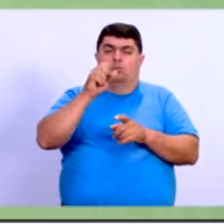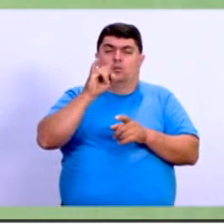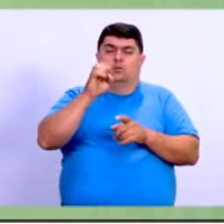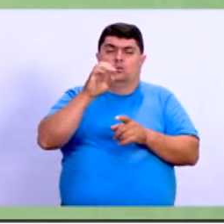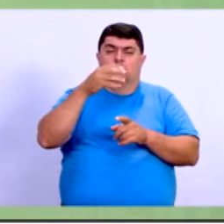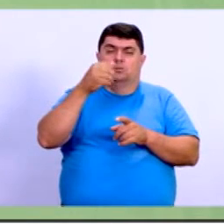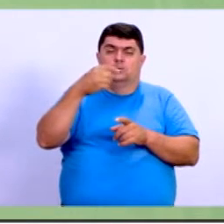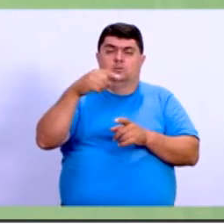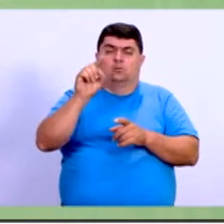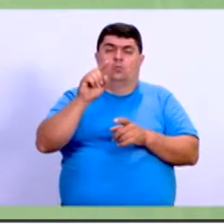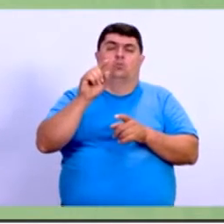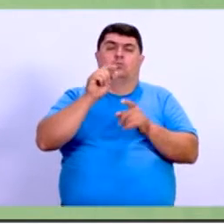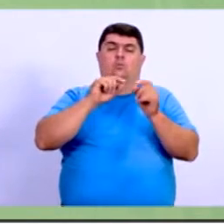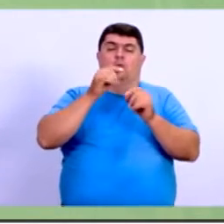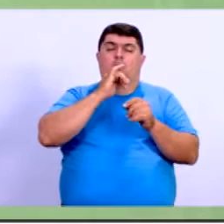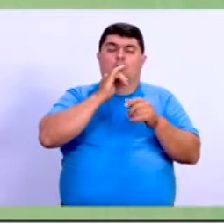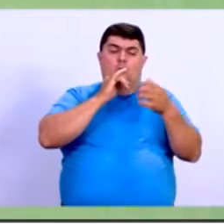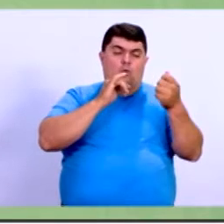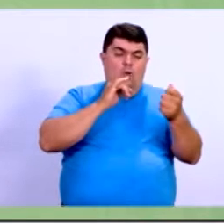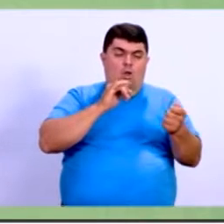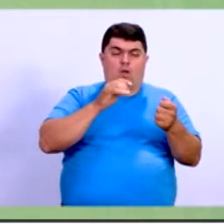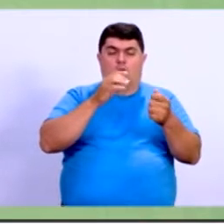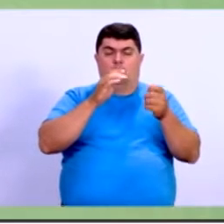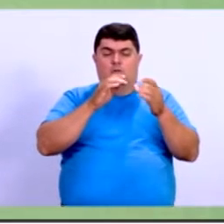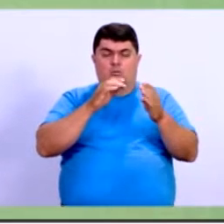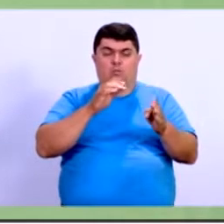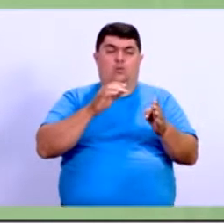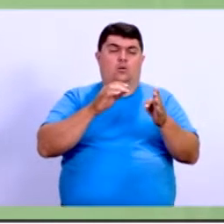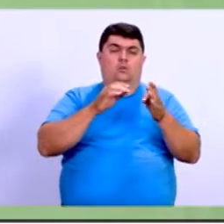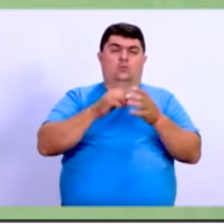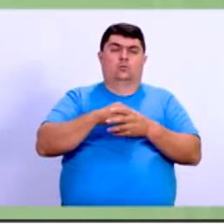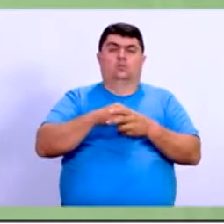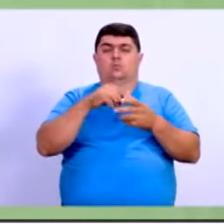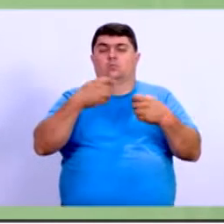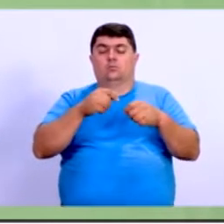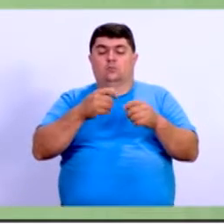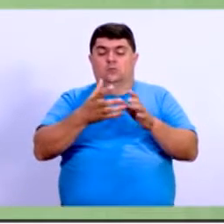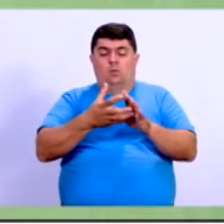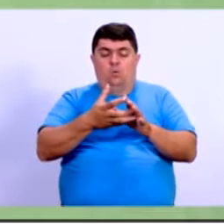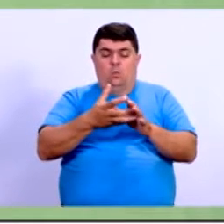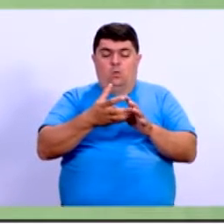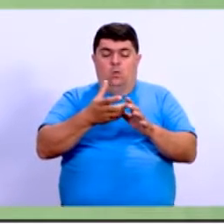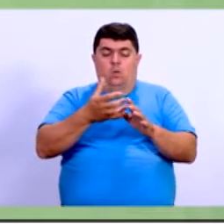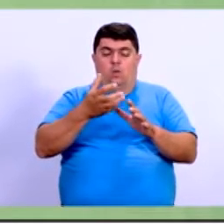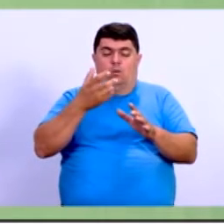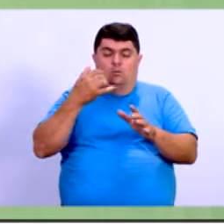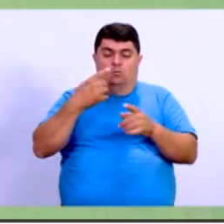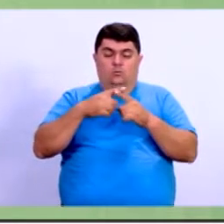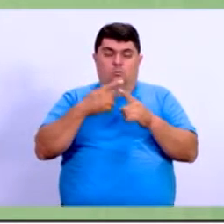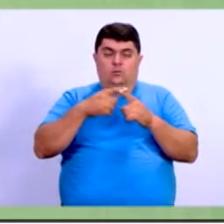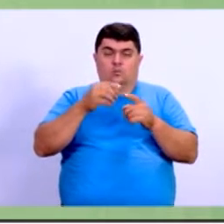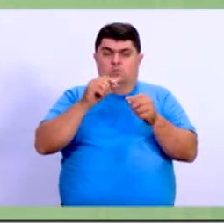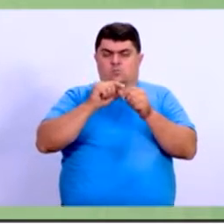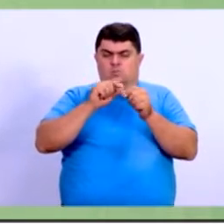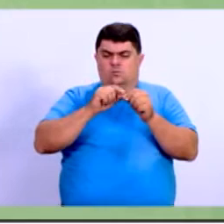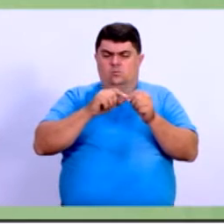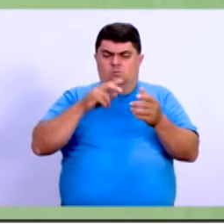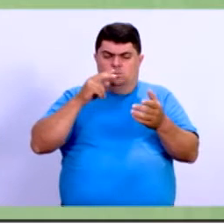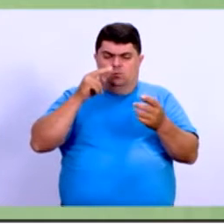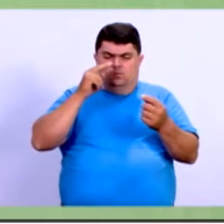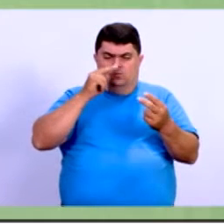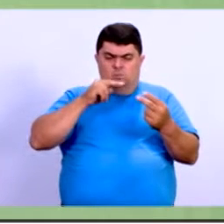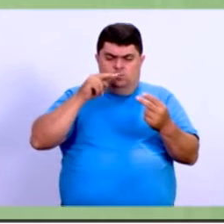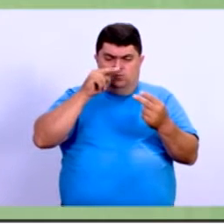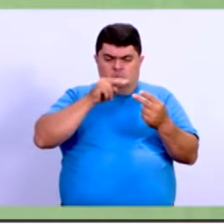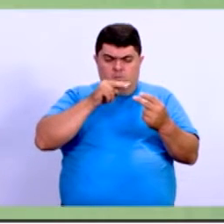E por que a gente precisa abstrair? É necessário fazer a abstração dos problemas para concentrar a atenção dos